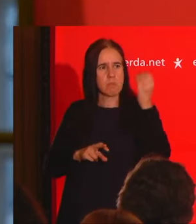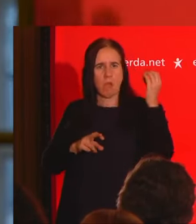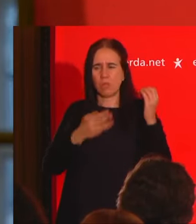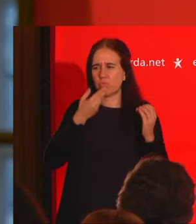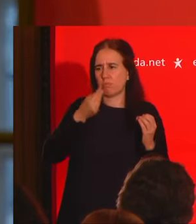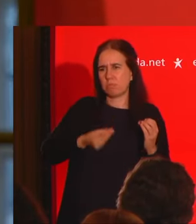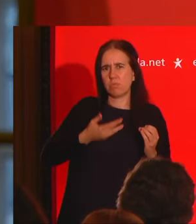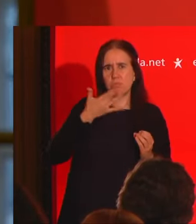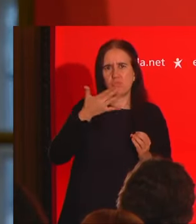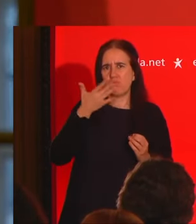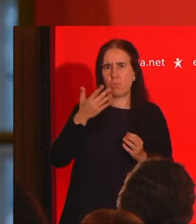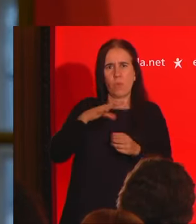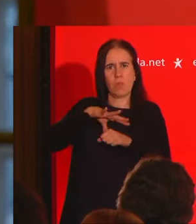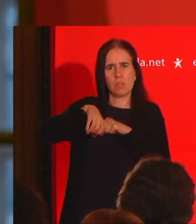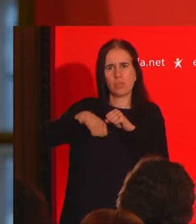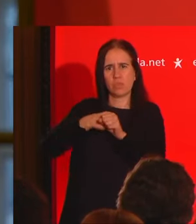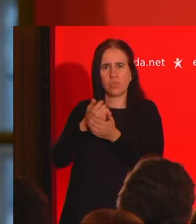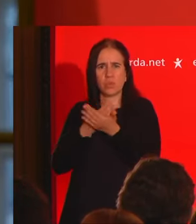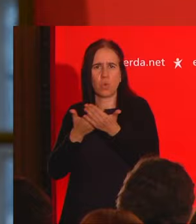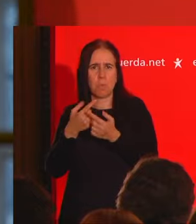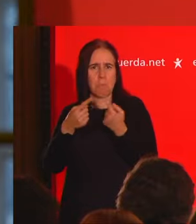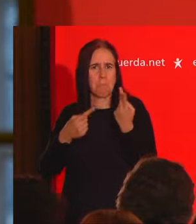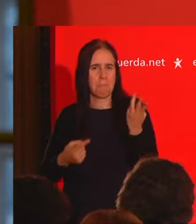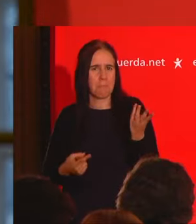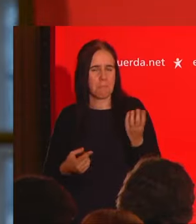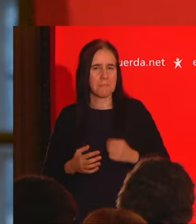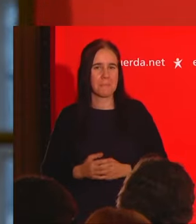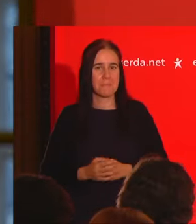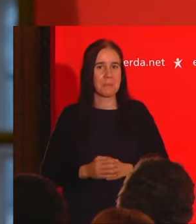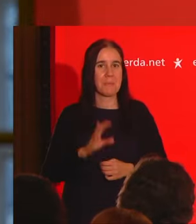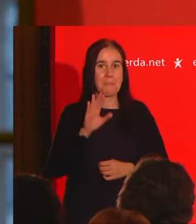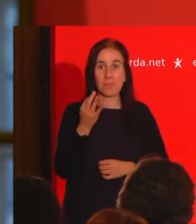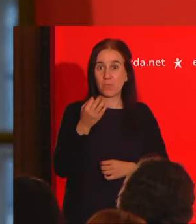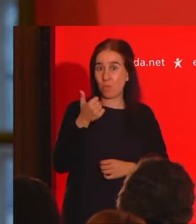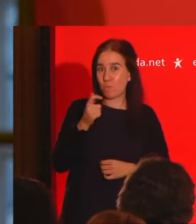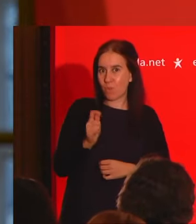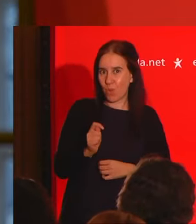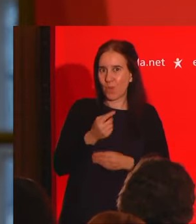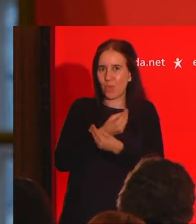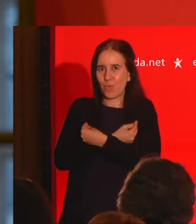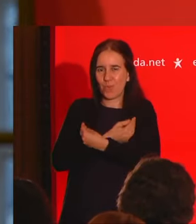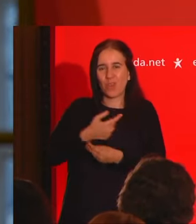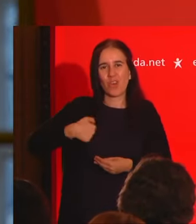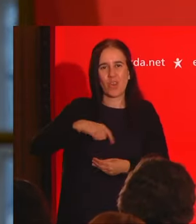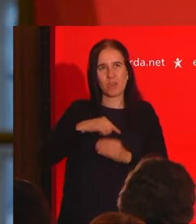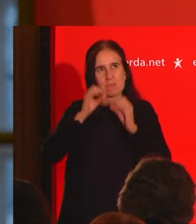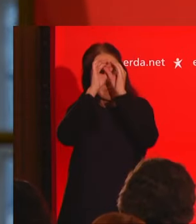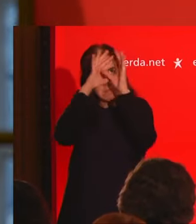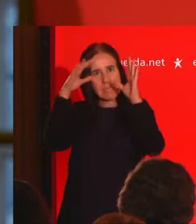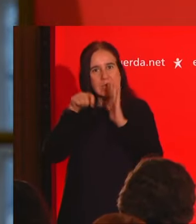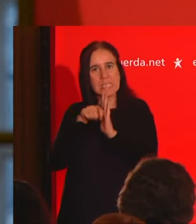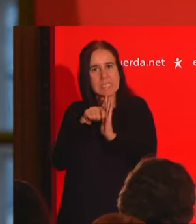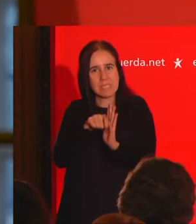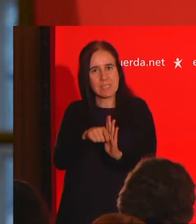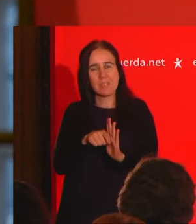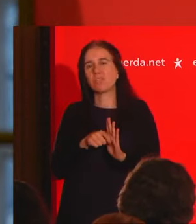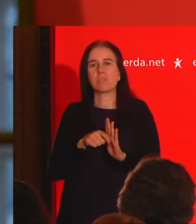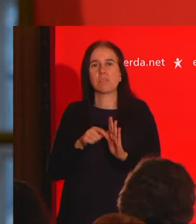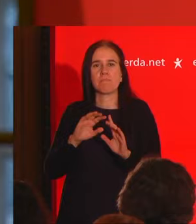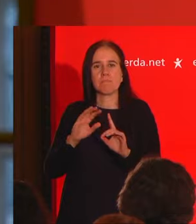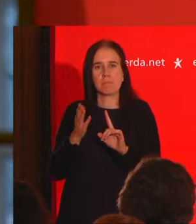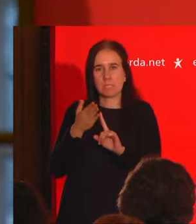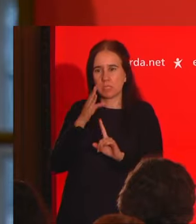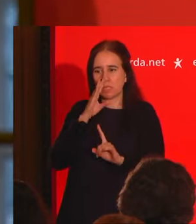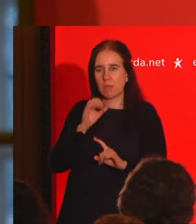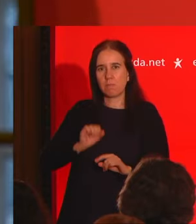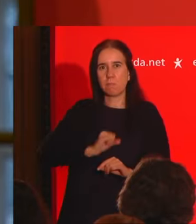insensatez, desastre económico e o que mais for. Ainda assim, no Bloco, insistimos nesta ideia de combater a impunidade de quem rouba